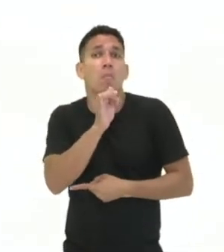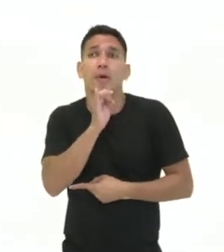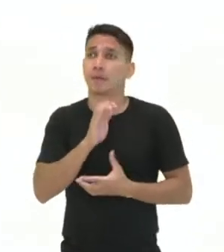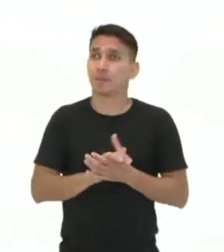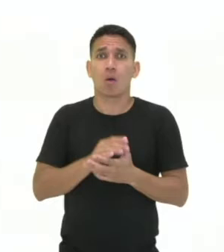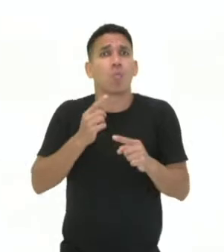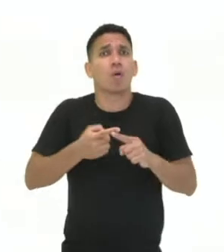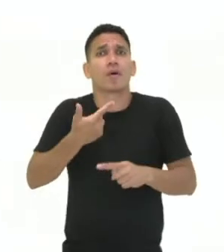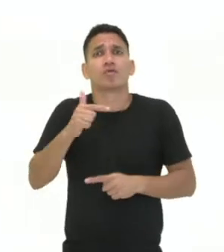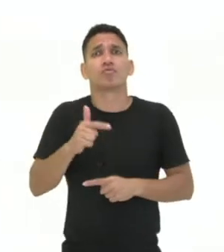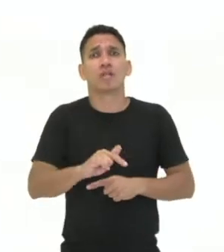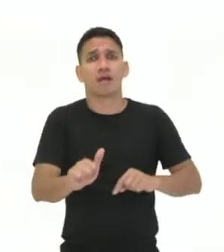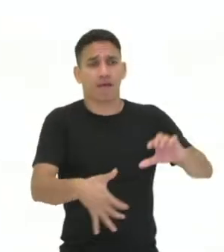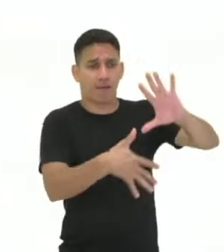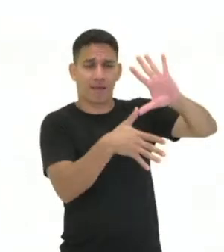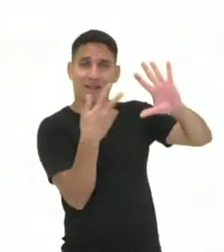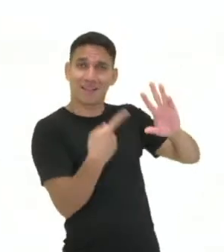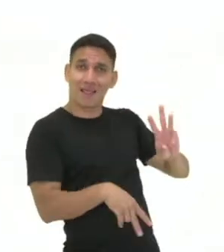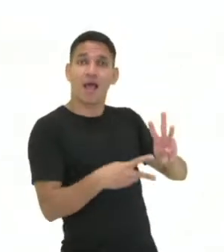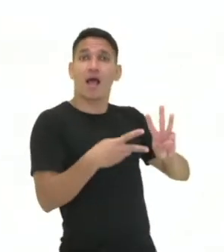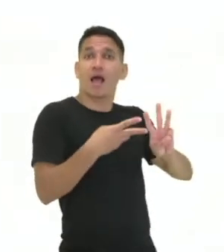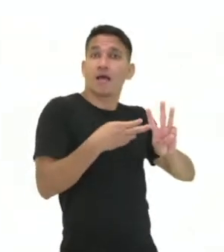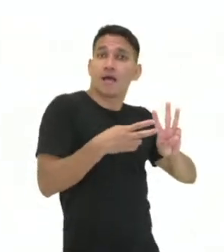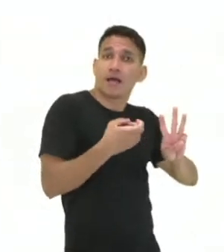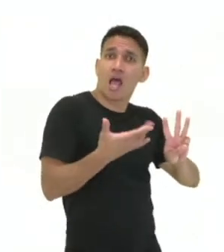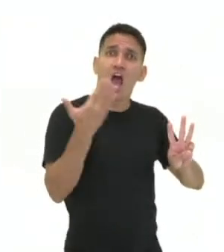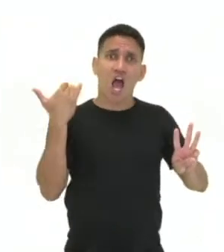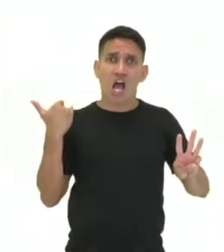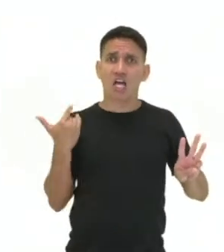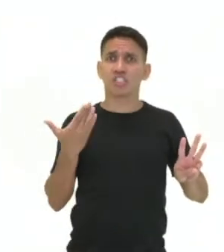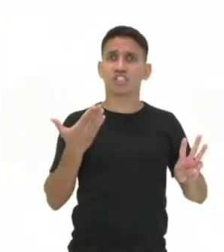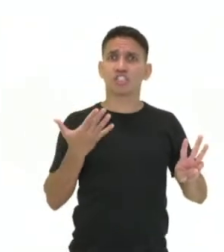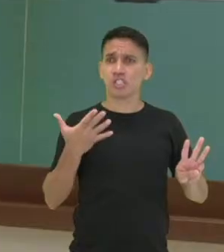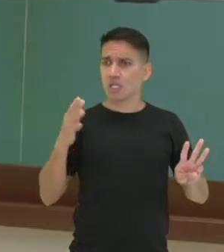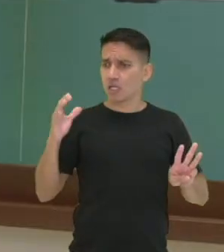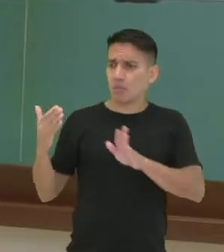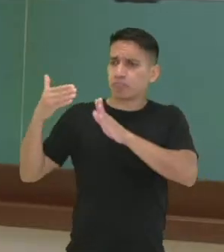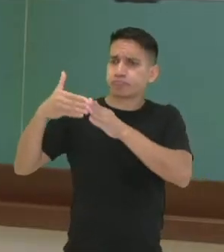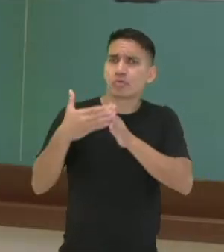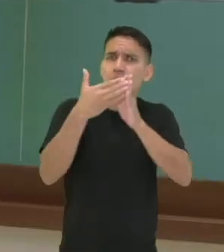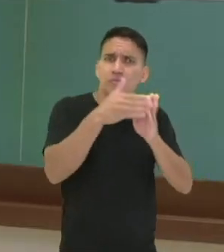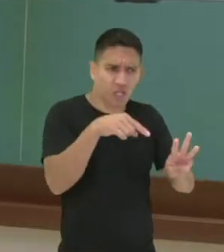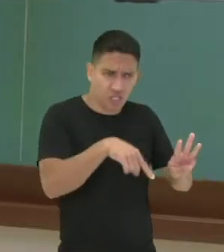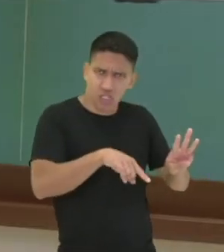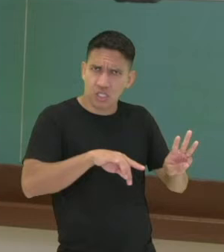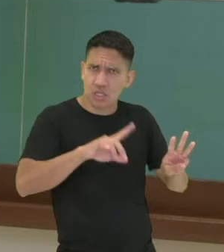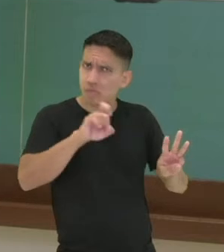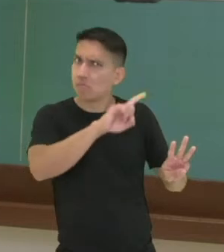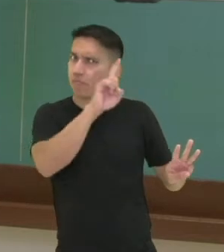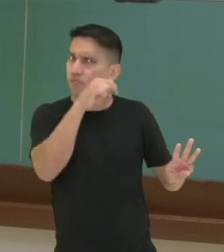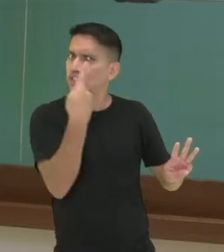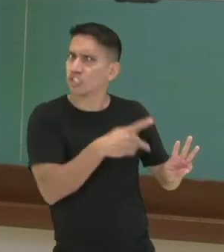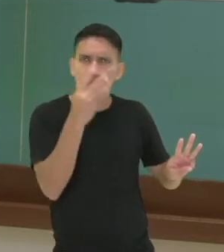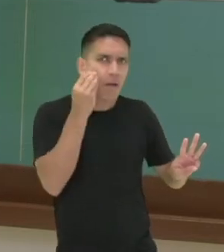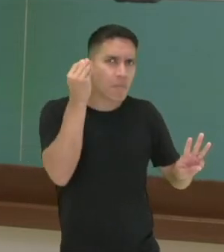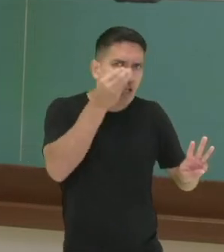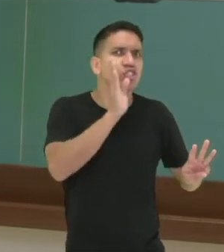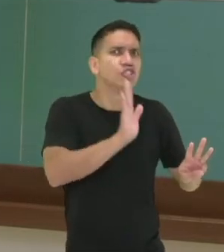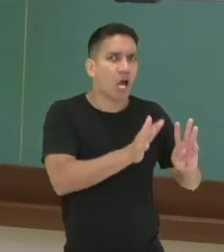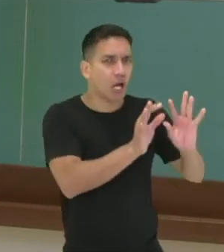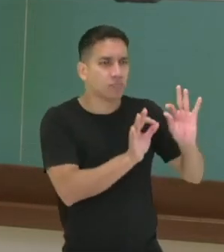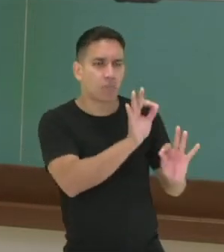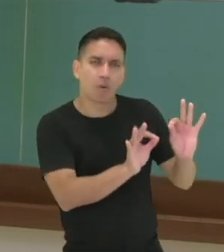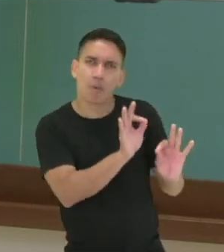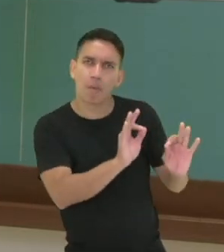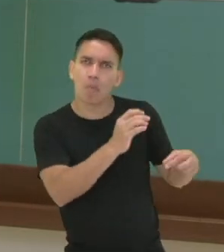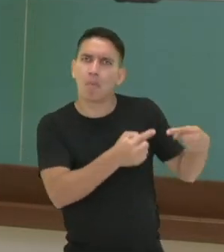América antes de Cabral? Será que os indígenas aqui do nosso país já tinham uma experiência de